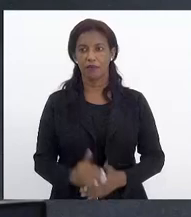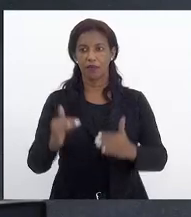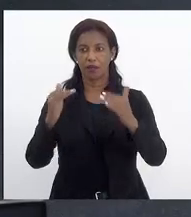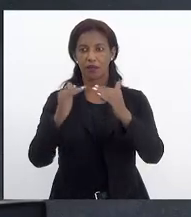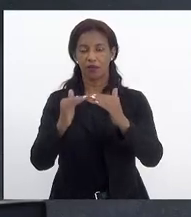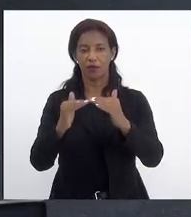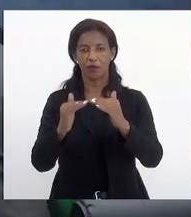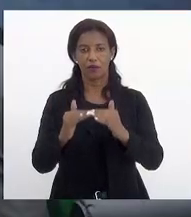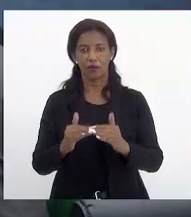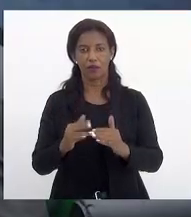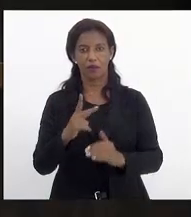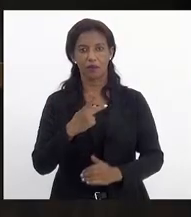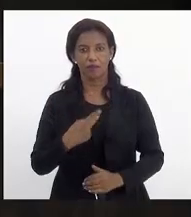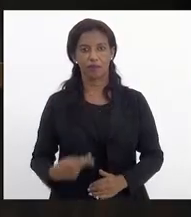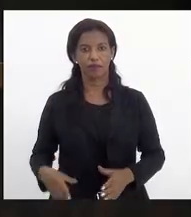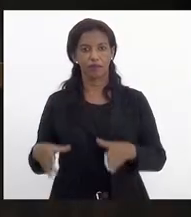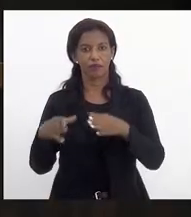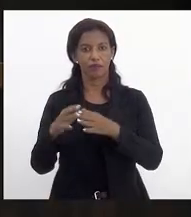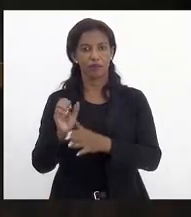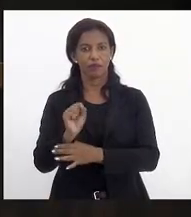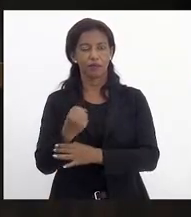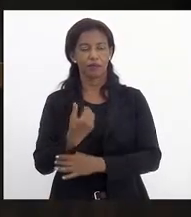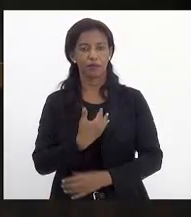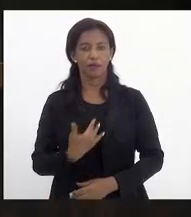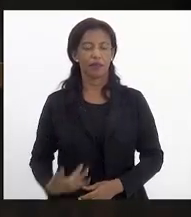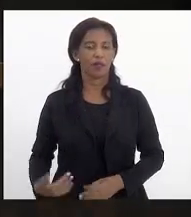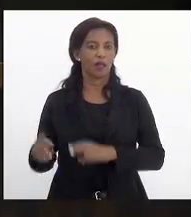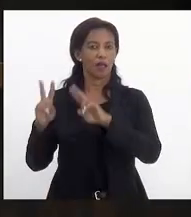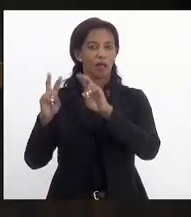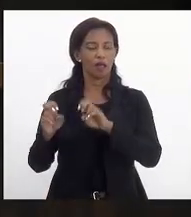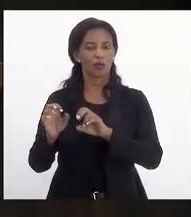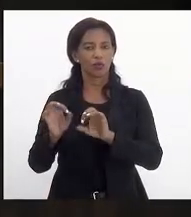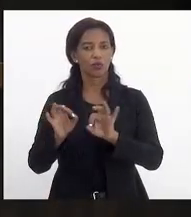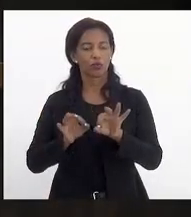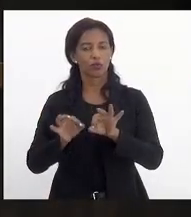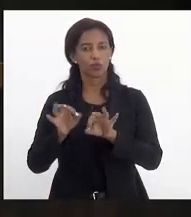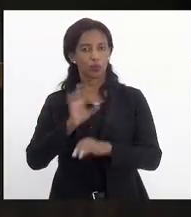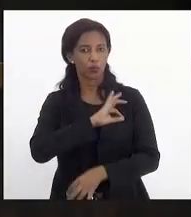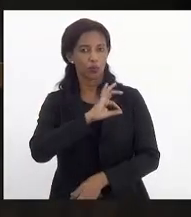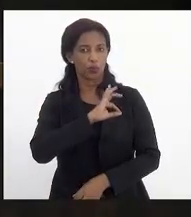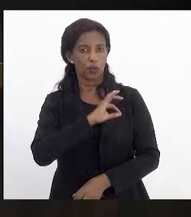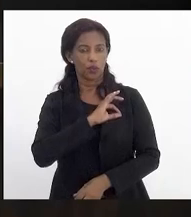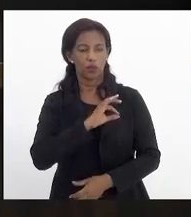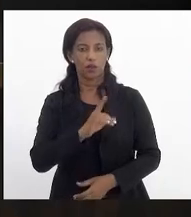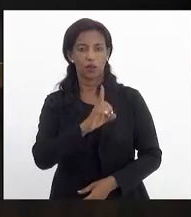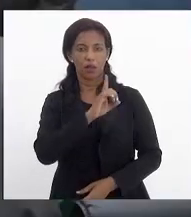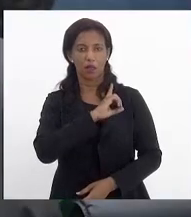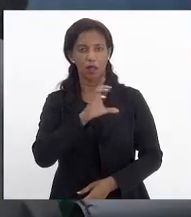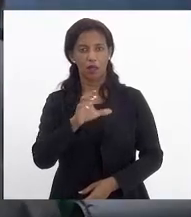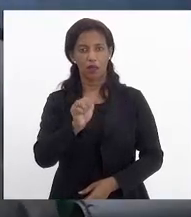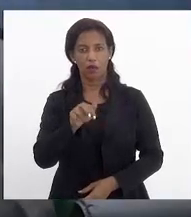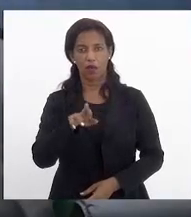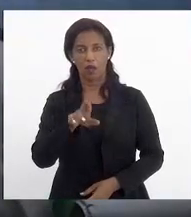Favorável, presidente. Pela Comissão de Segurança Pública e Assuntos de Polícia, delegado Carlos Augusto.